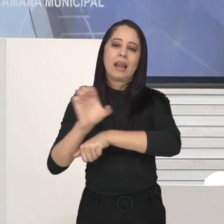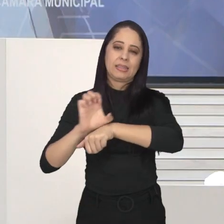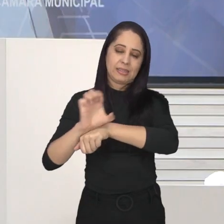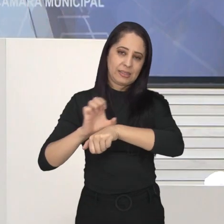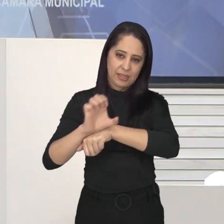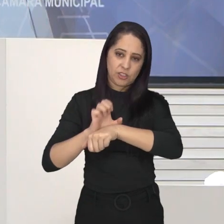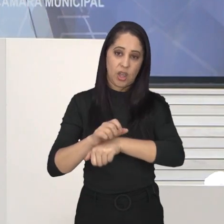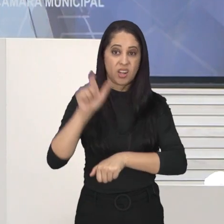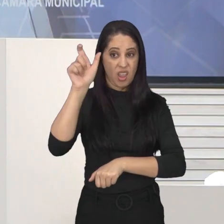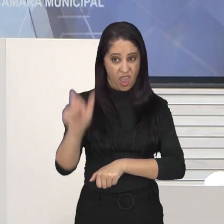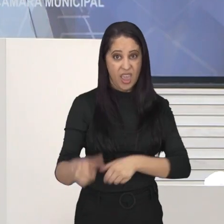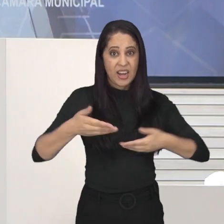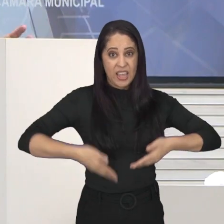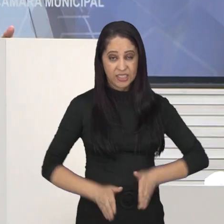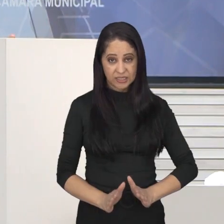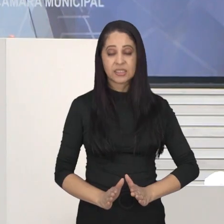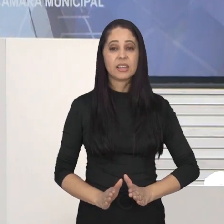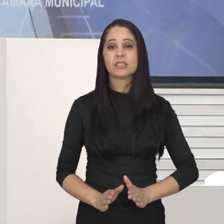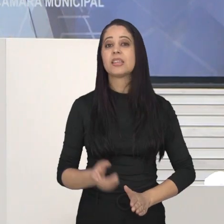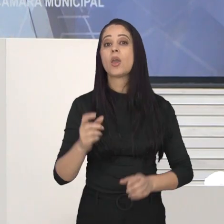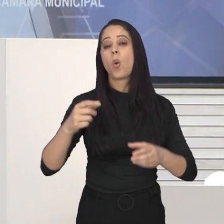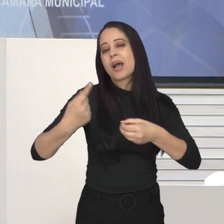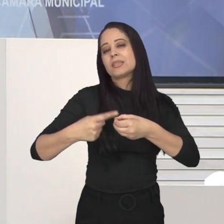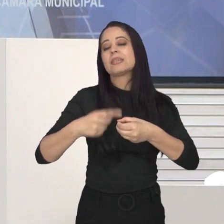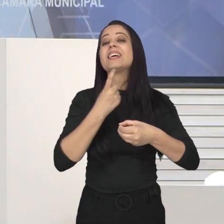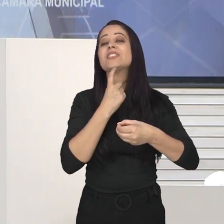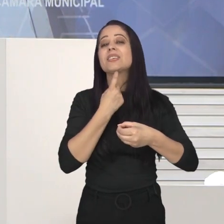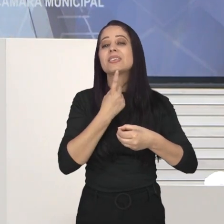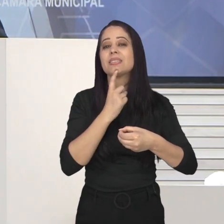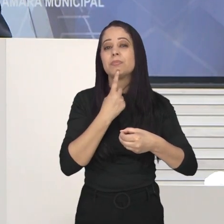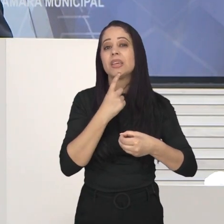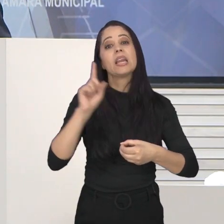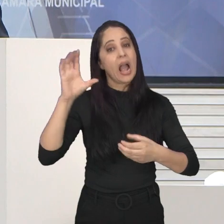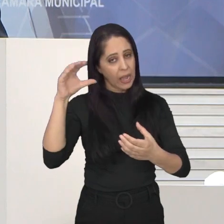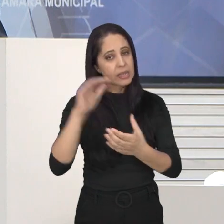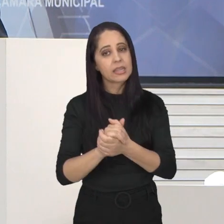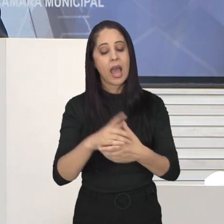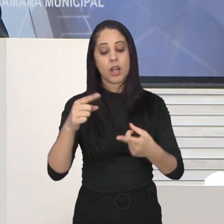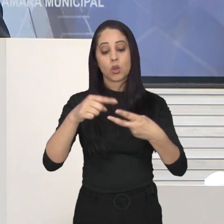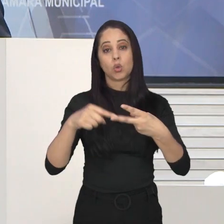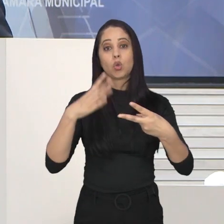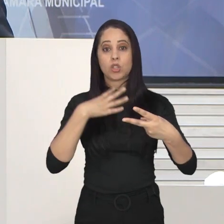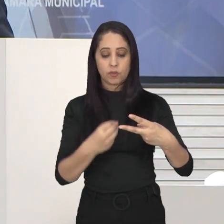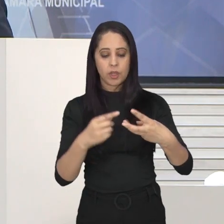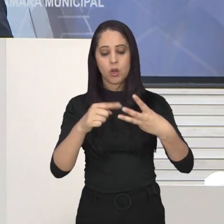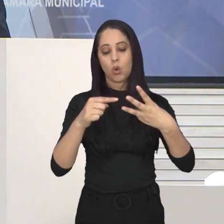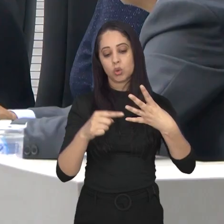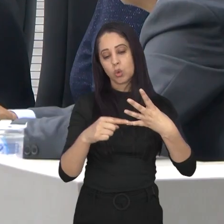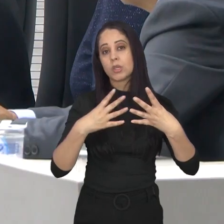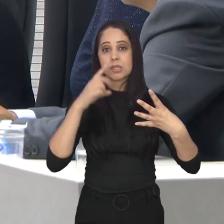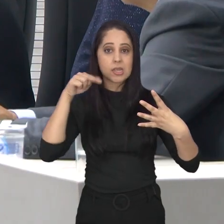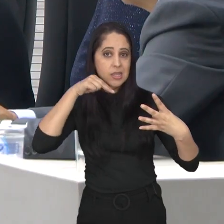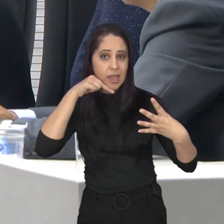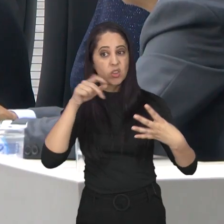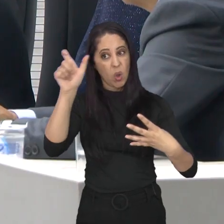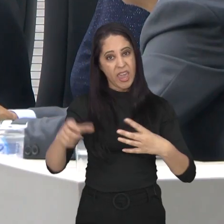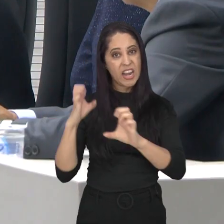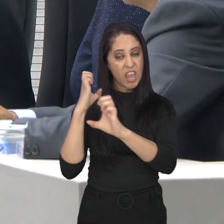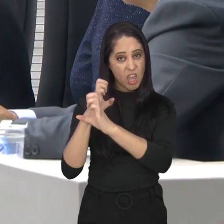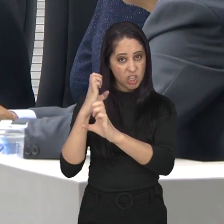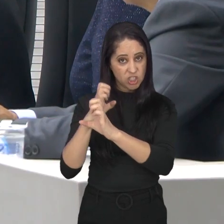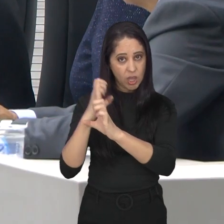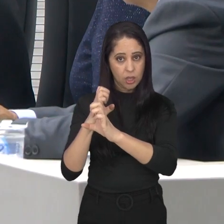atingir, mostrando que esta marca dos 5 anos agora é um